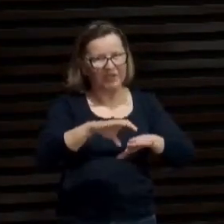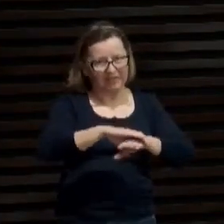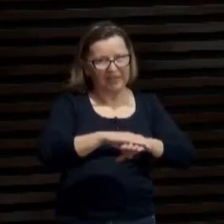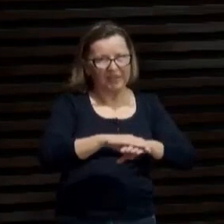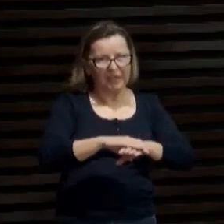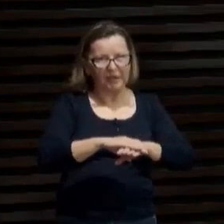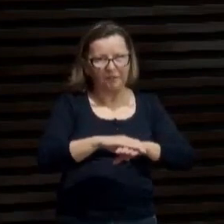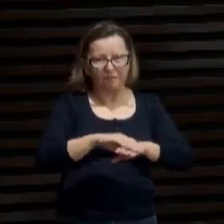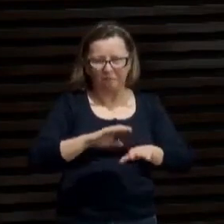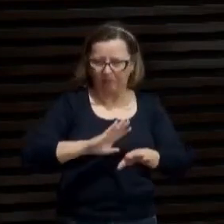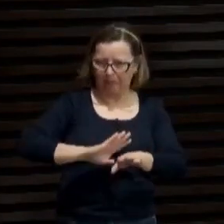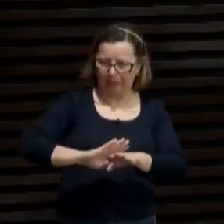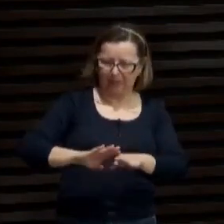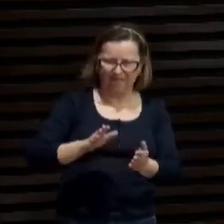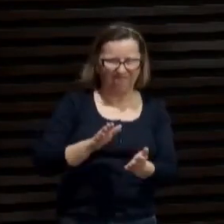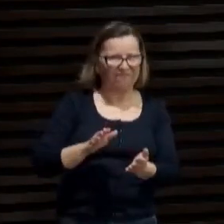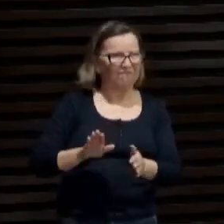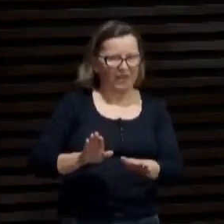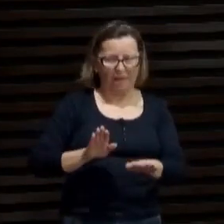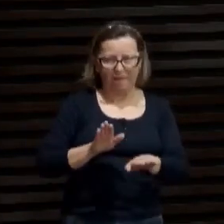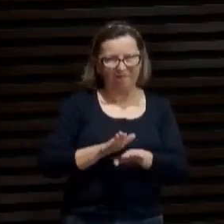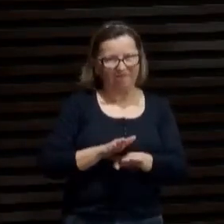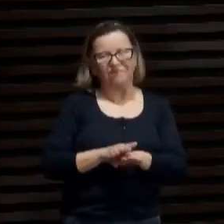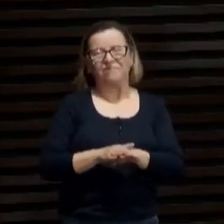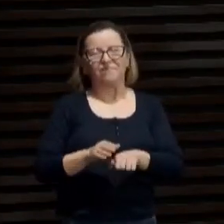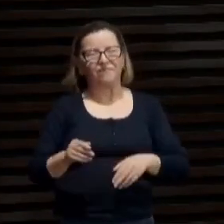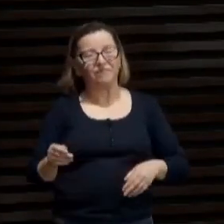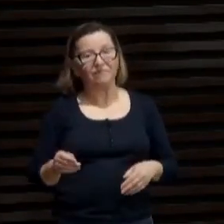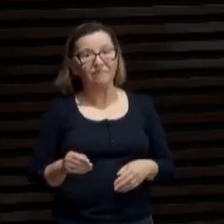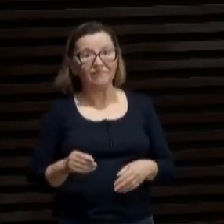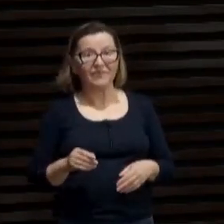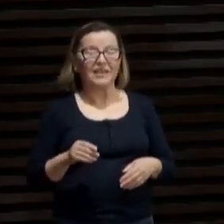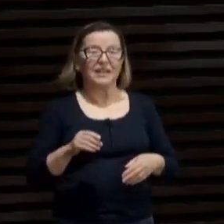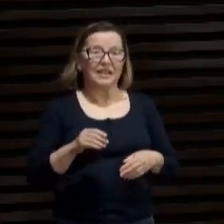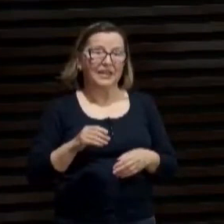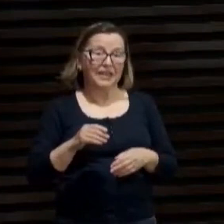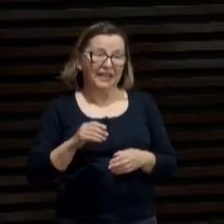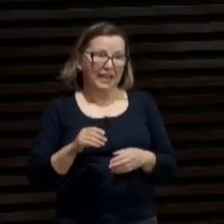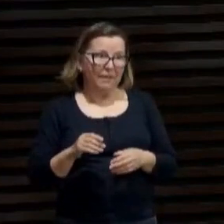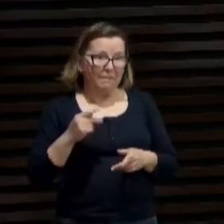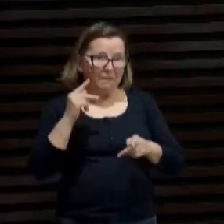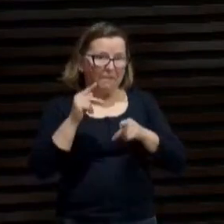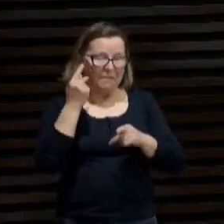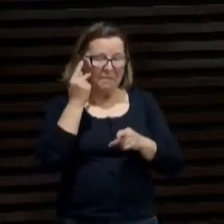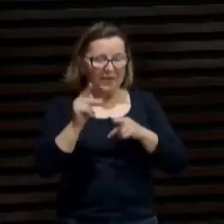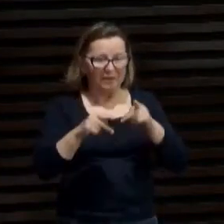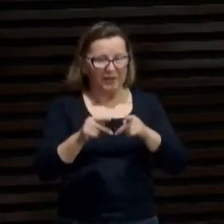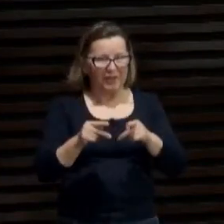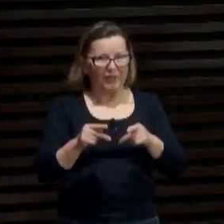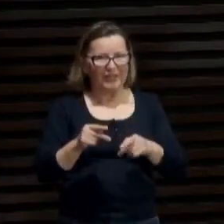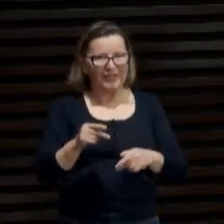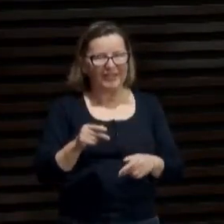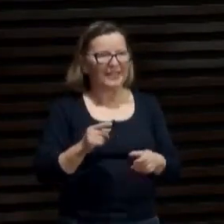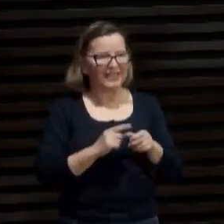Deus. Digo-vos que naquele dia menos rigor para Sodoma do que para aquela cidade. Aqui eu quero fazer uma pausa. Então, qual que é o